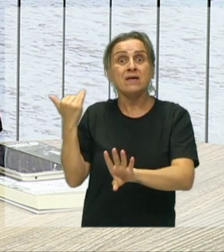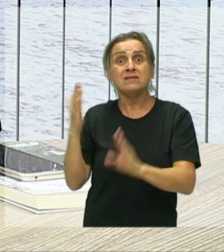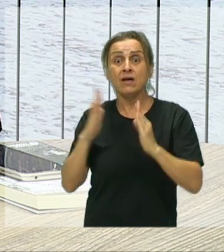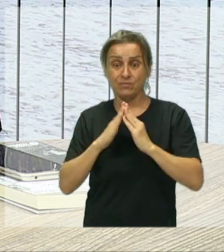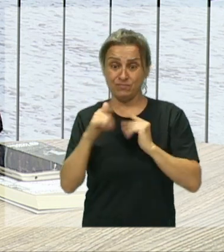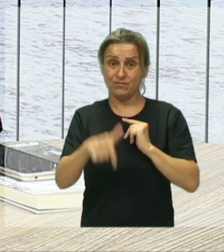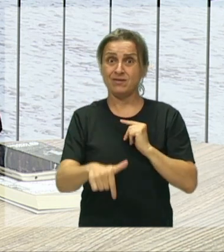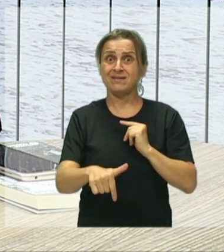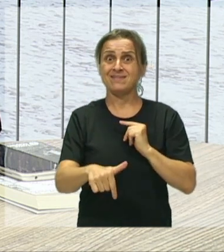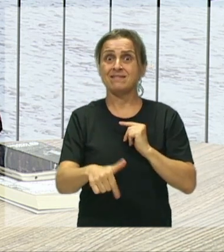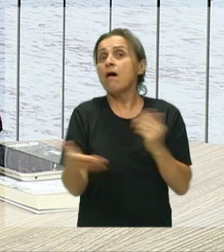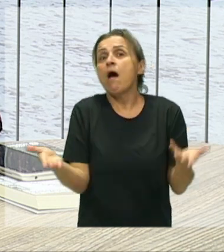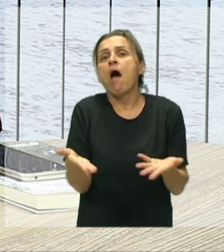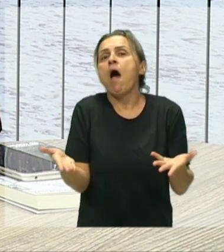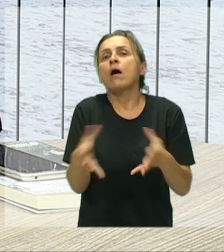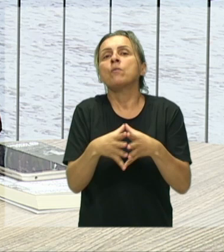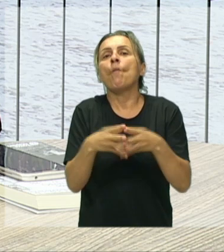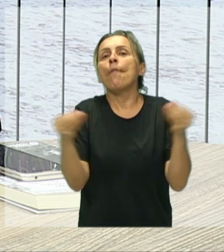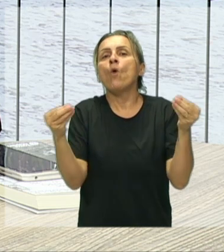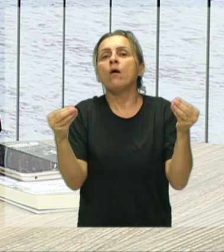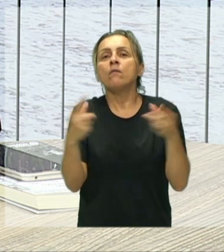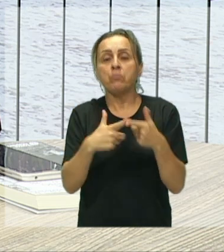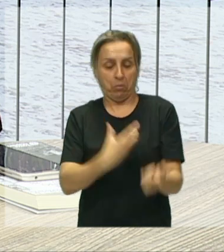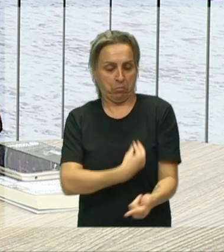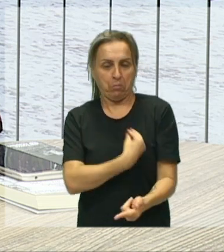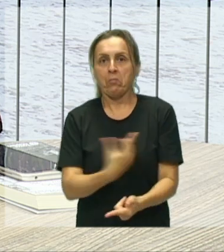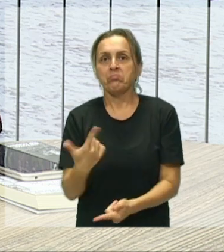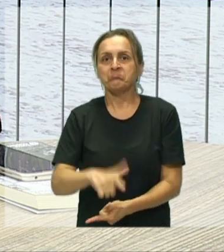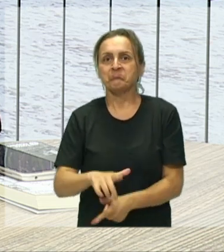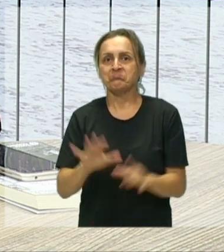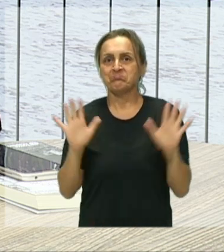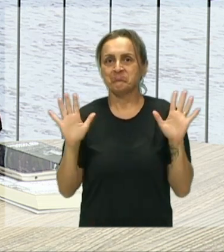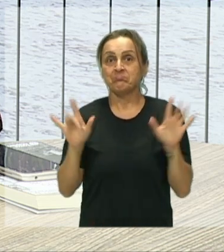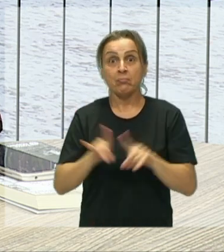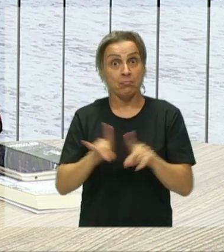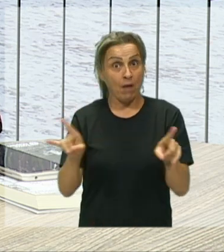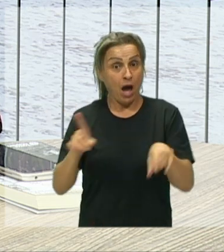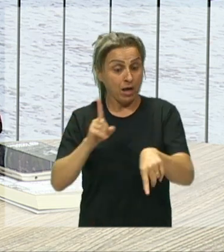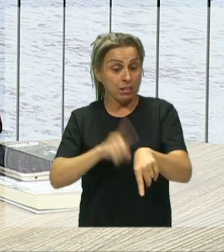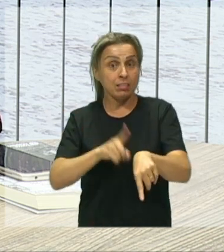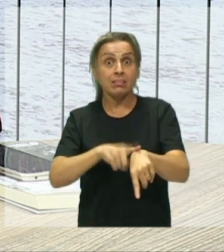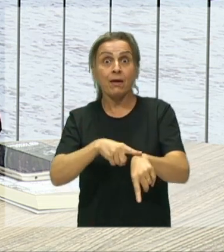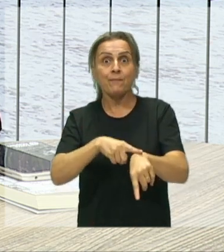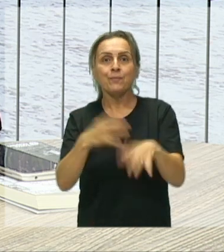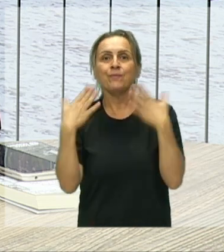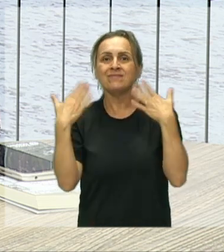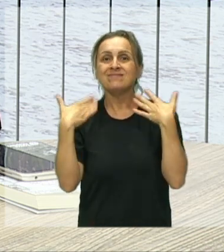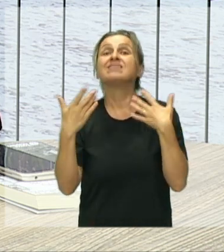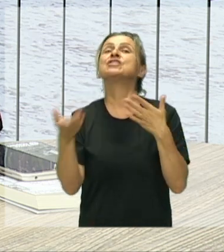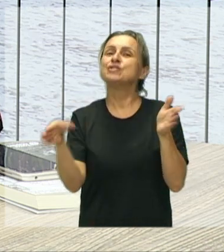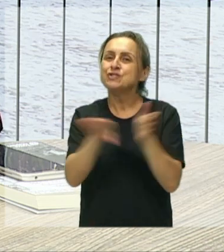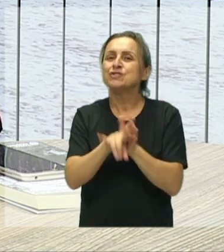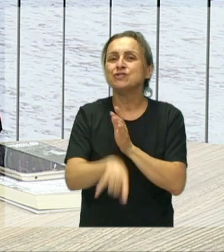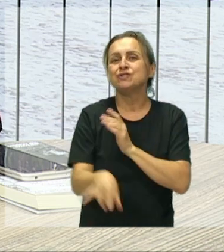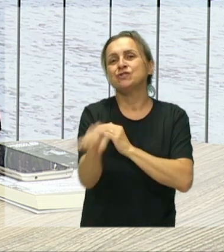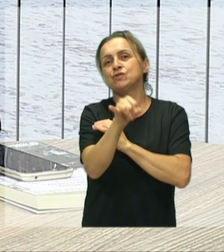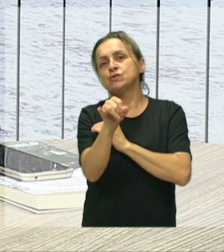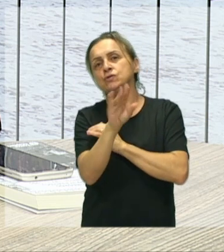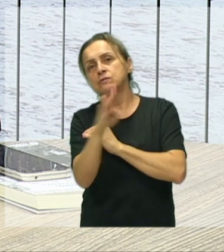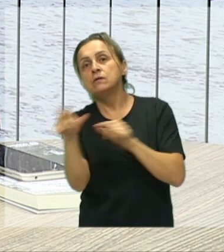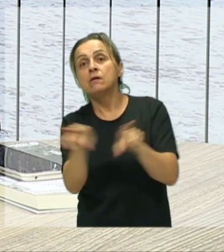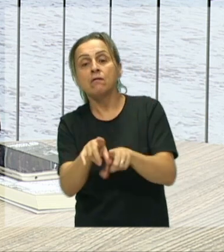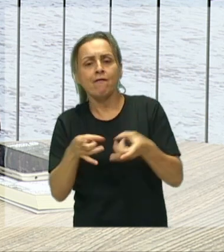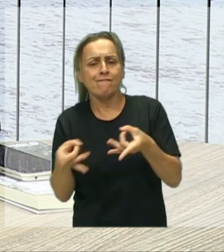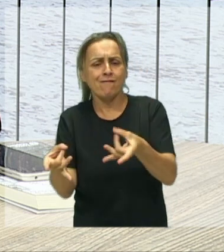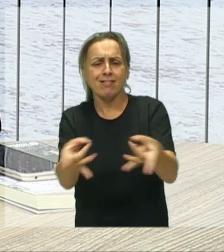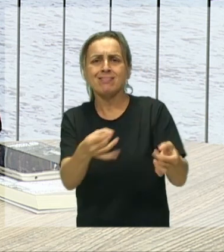que agora não estão mais aqui, porque não tem sobrevivência, mas na época de temporada vem para Itajaí, Balneário Camboriú, vender a sua